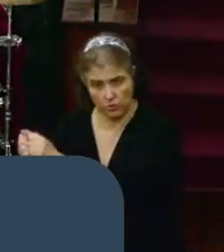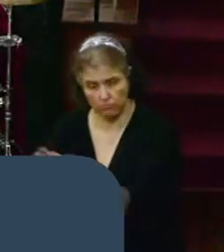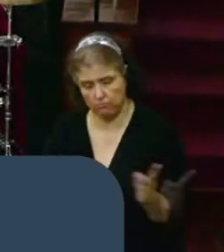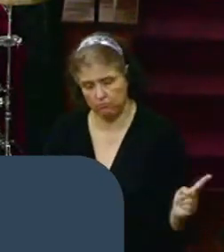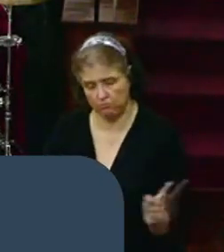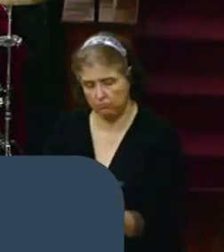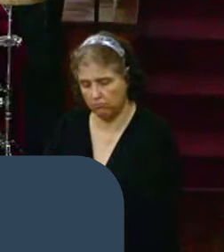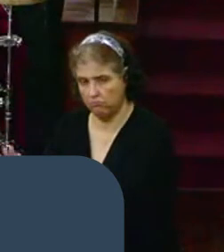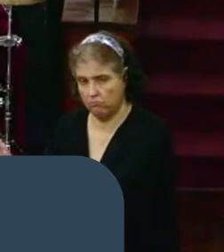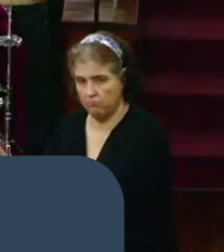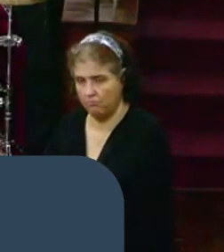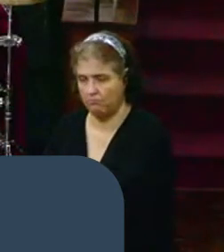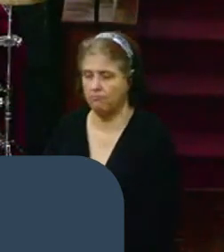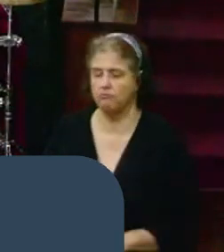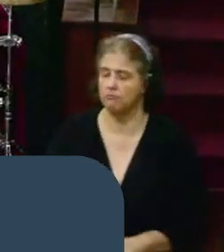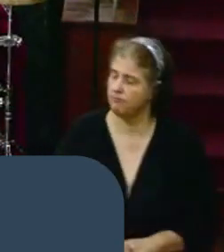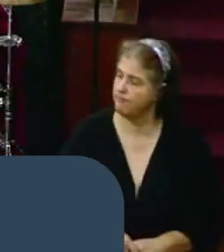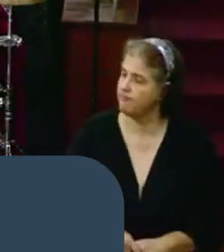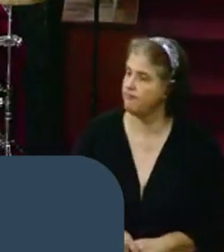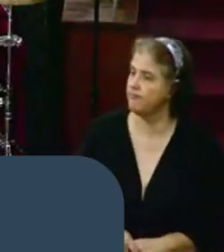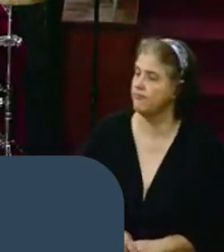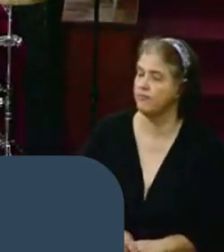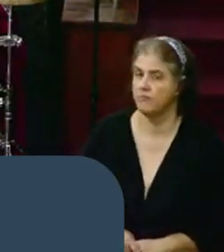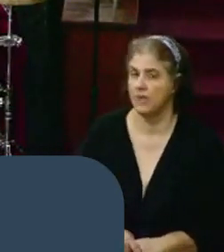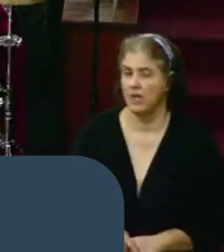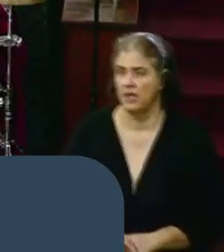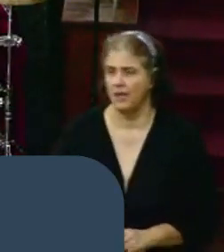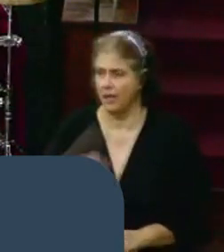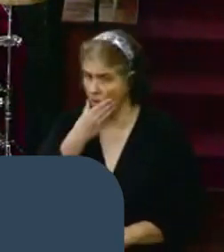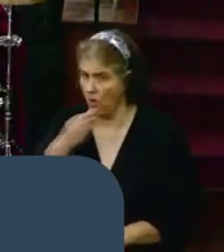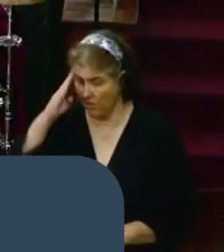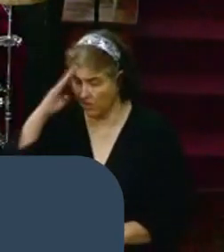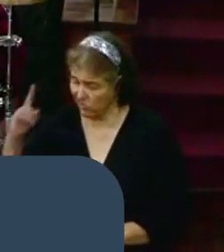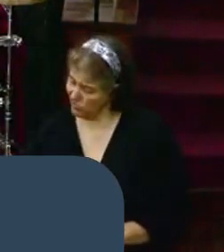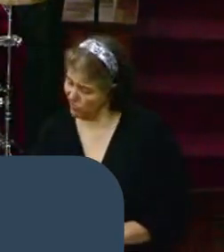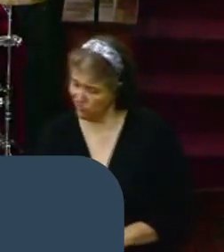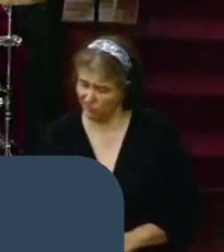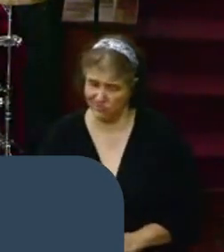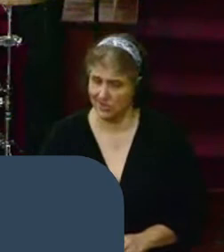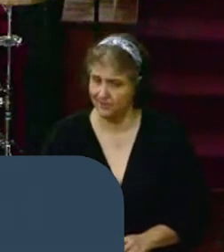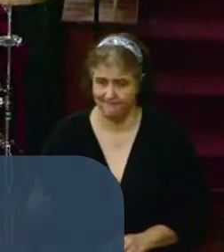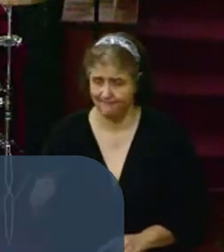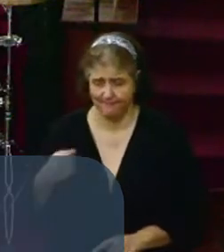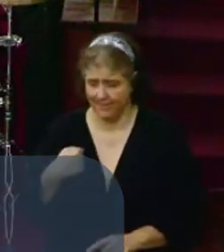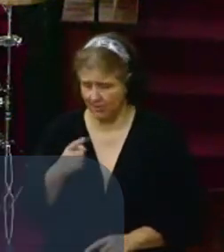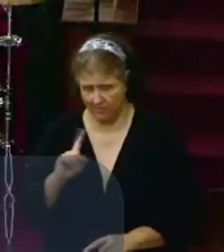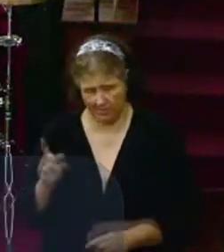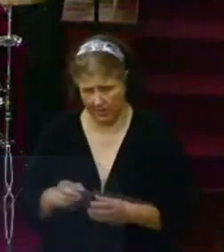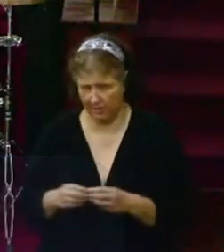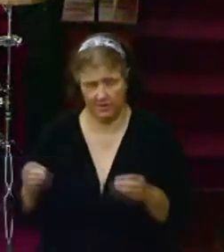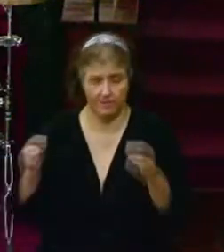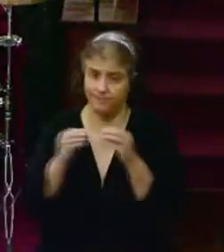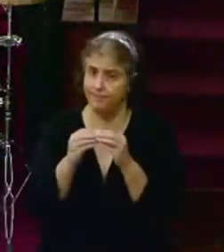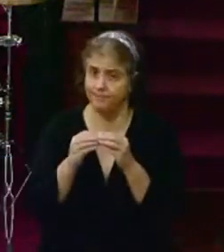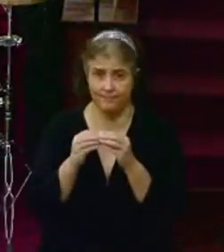da ação de Deus na vida dele, disse: eu não sou digno, eu não sou digno. Jesus,